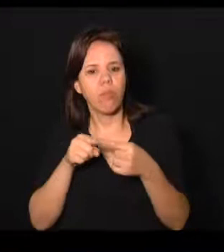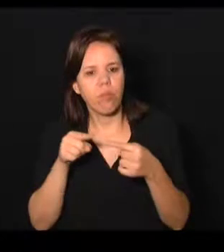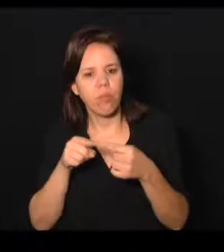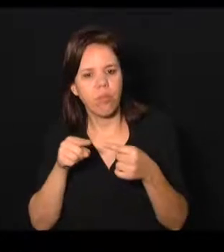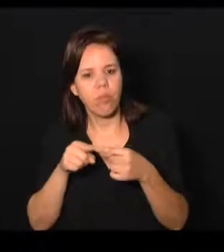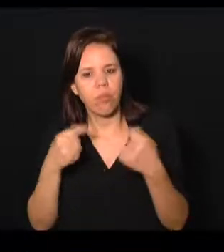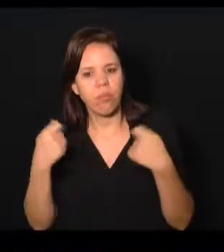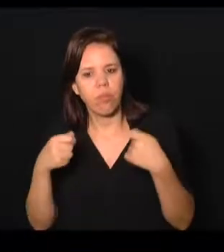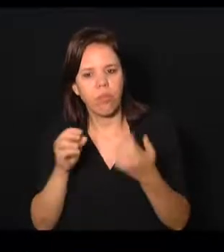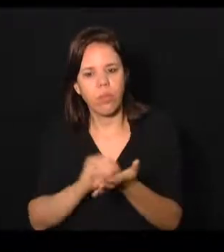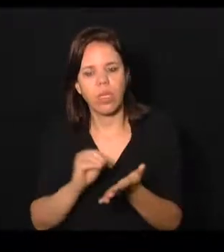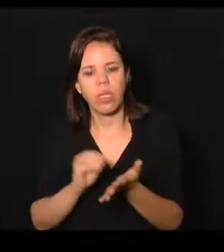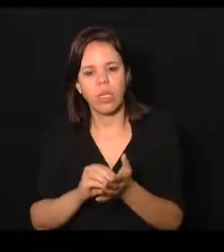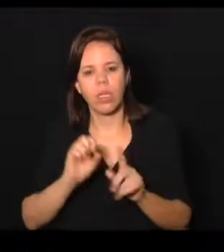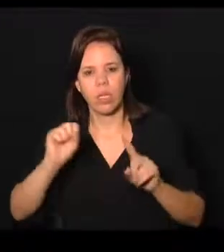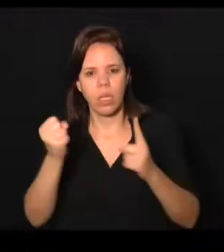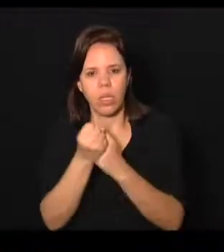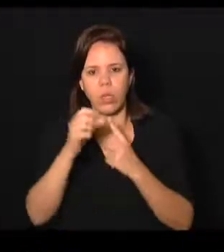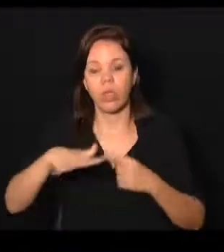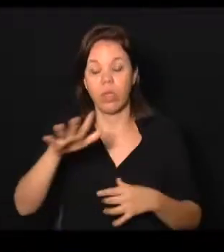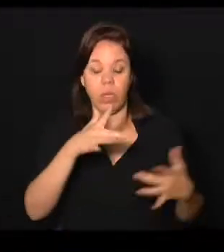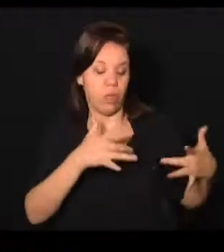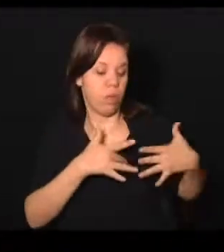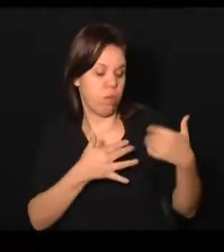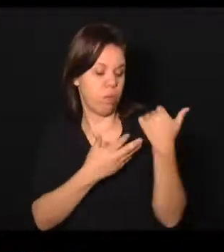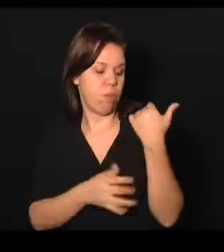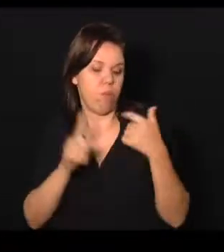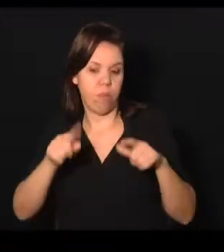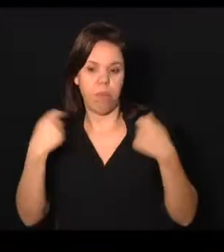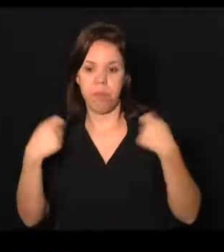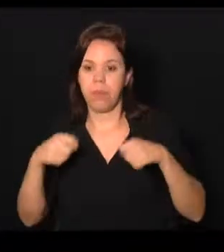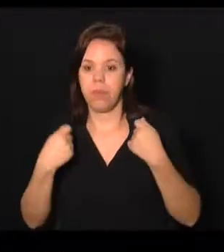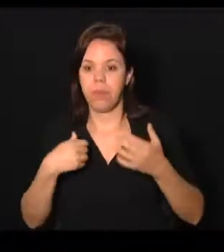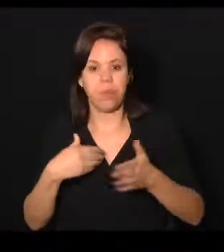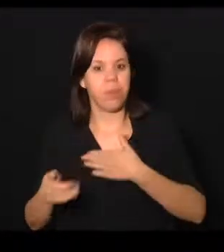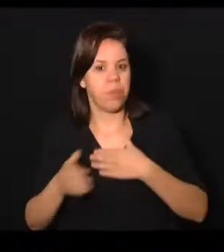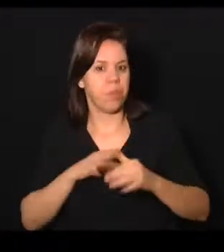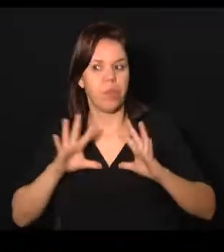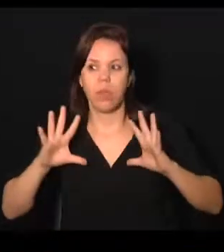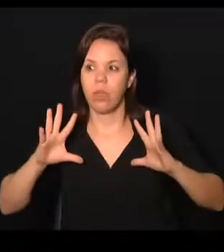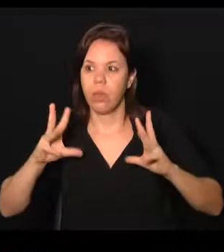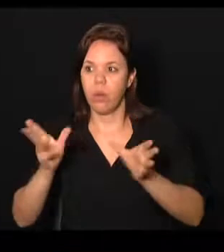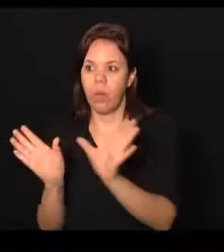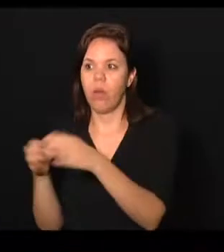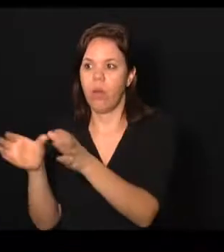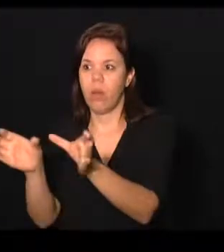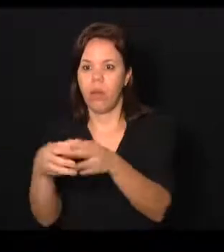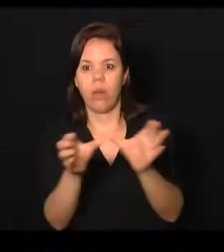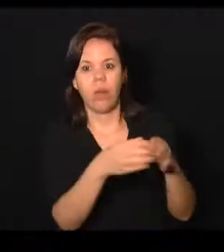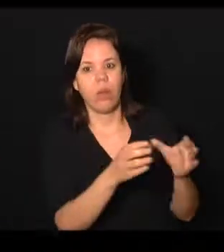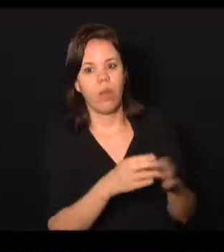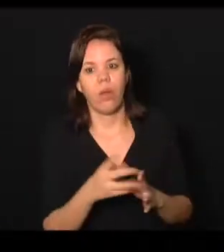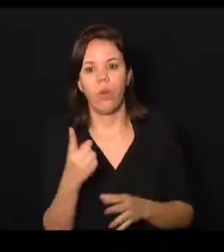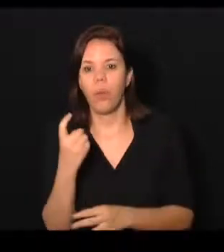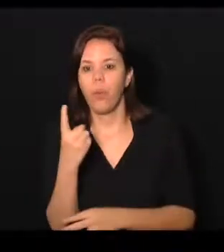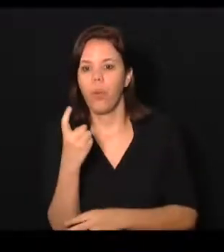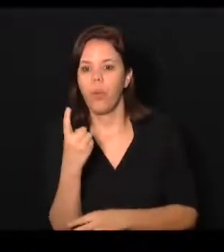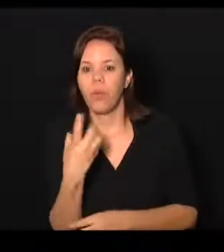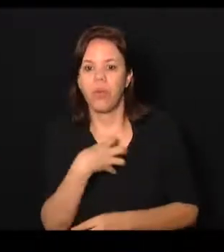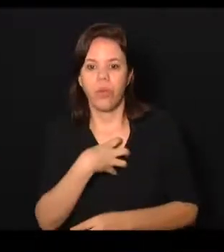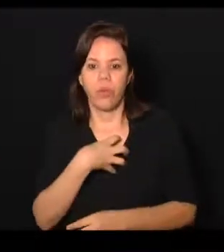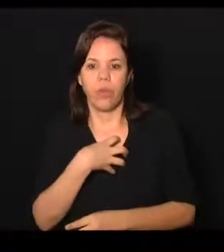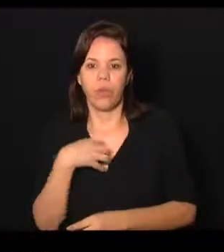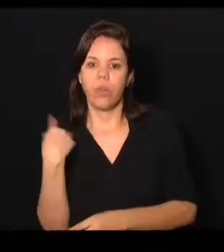E a doação de sangue, ela é uma necessidade de toda e qualquer comunidade, porque a única forma que a gente tem